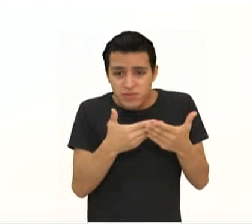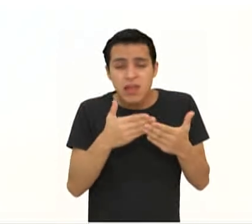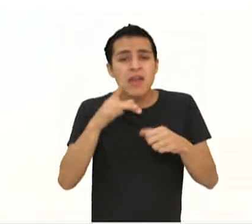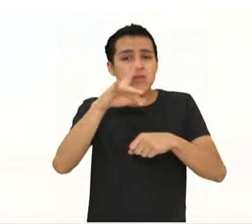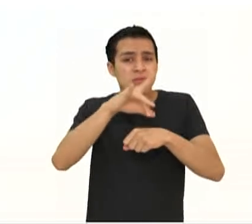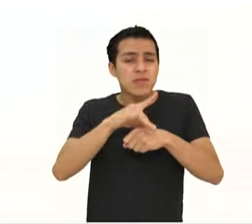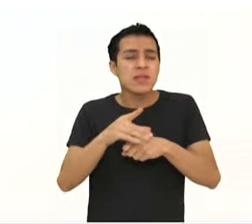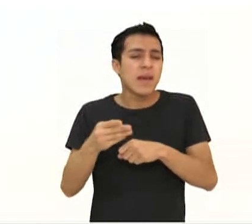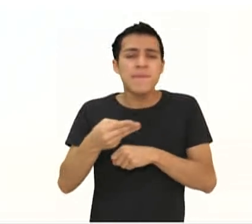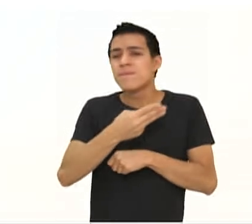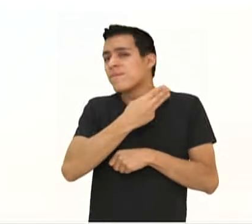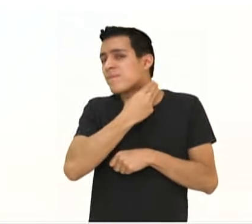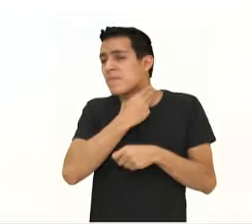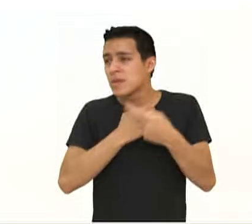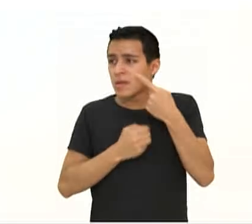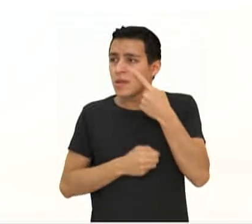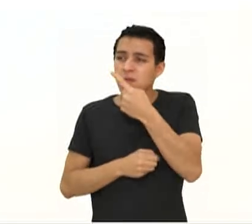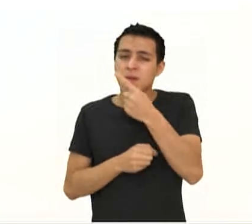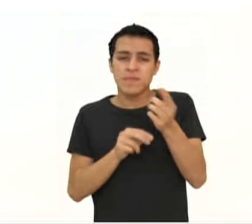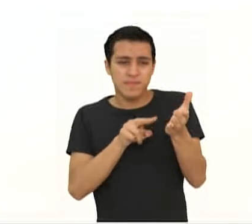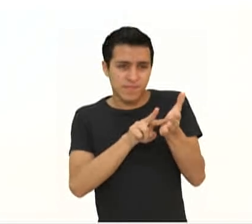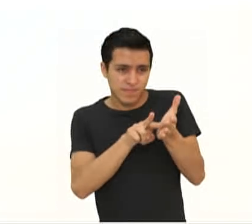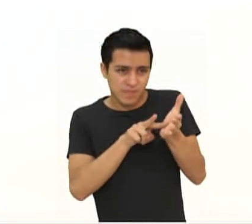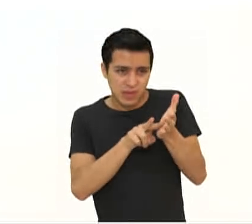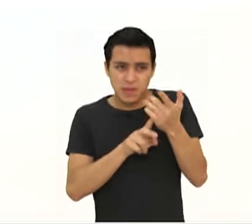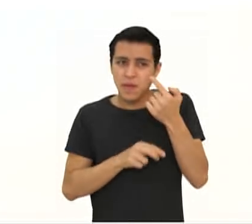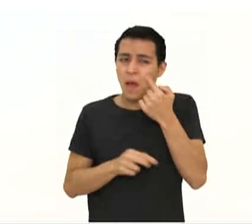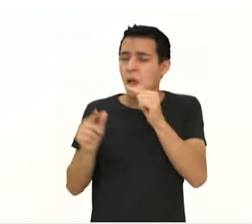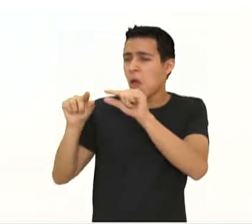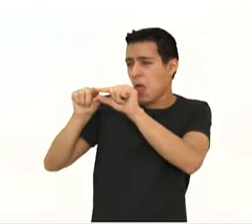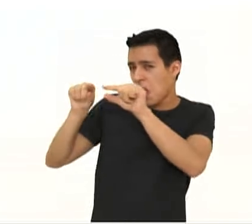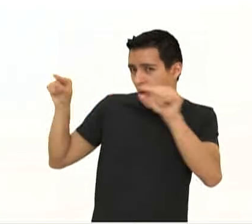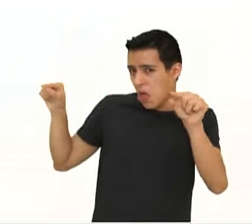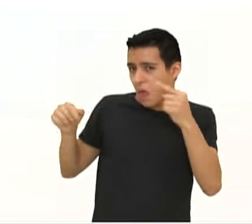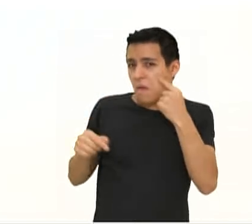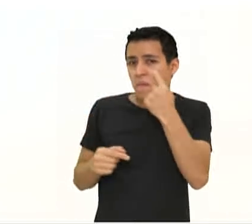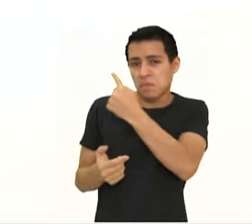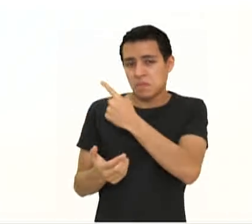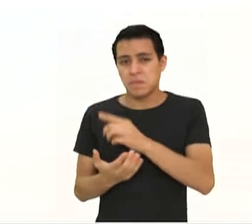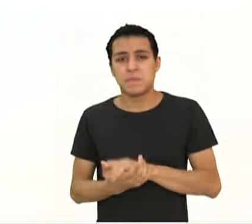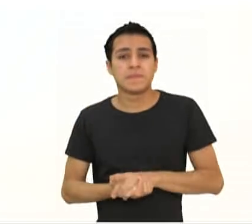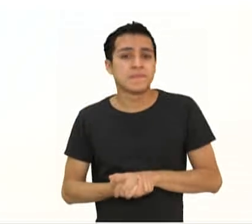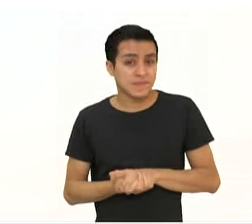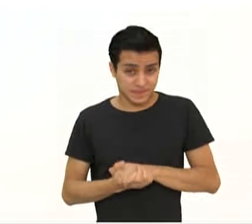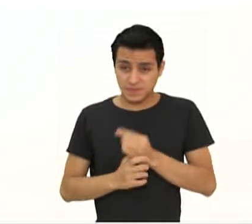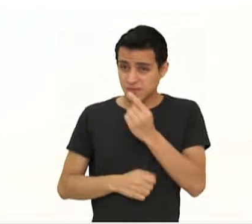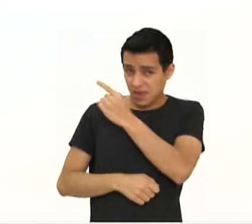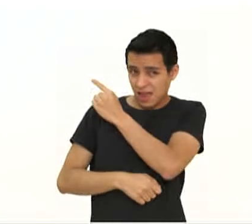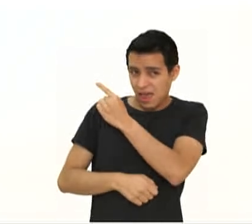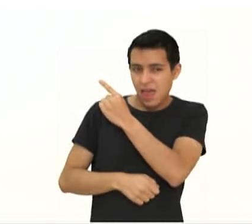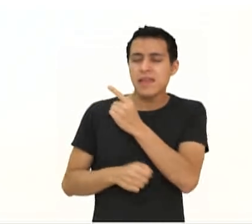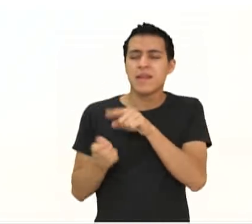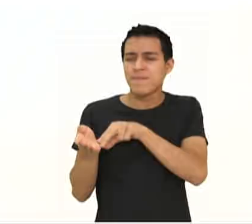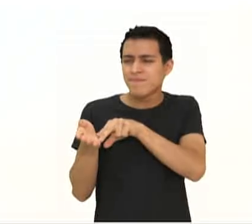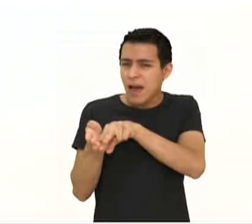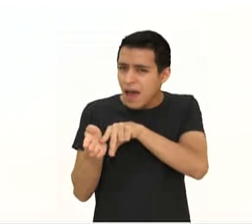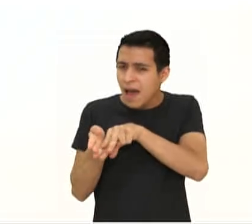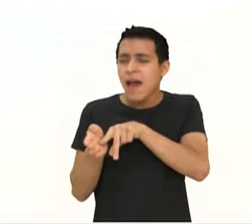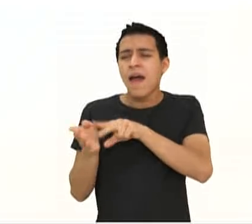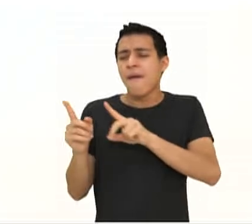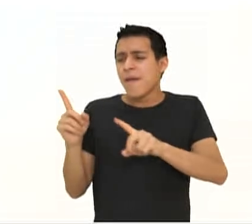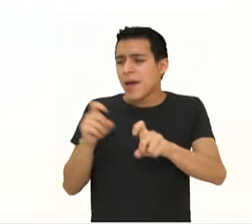meningocócica, causada pela bactéria Neisseria meningitidis, pessoal. Essa bactéria, ela causa